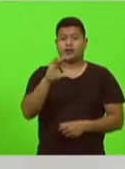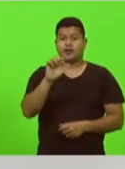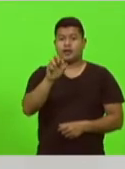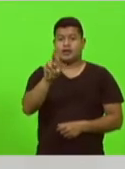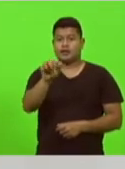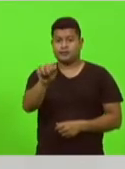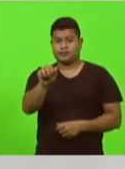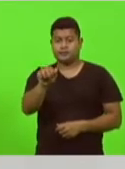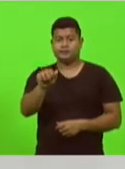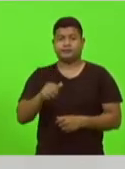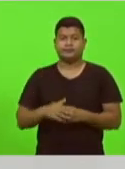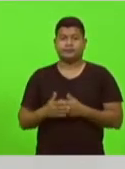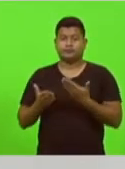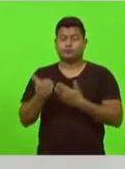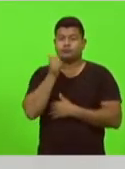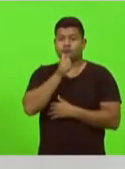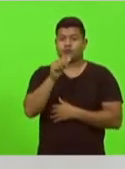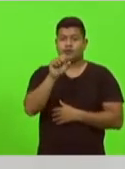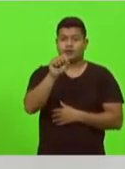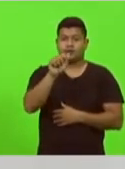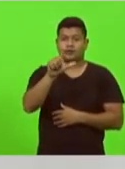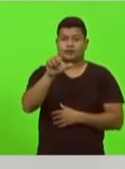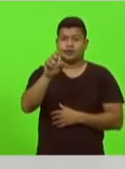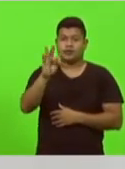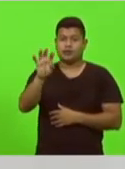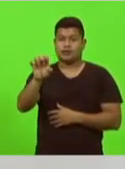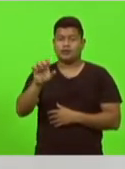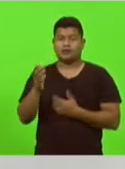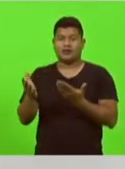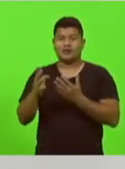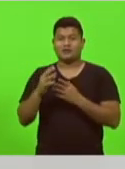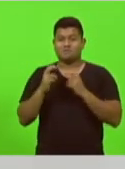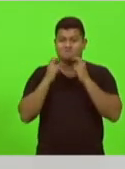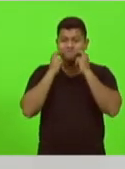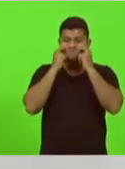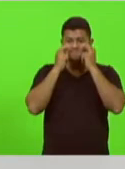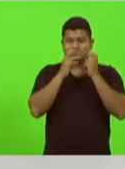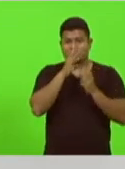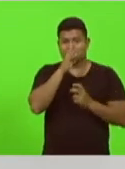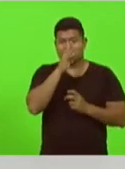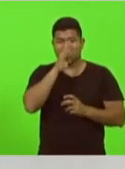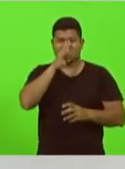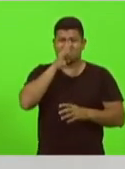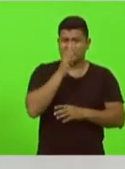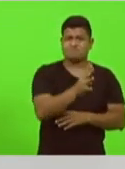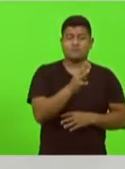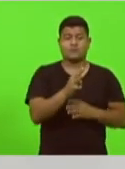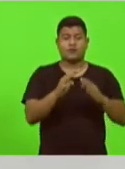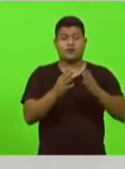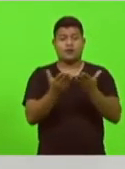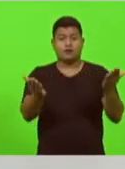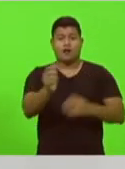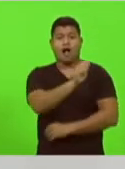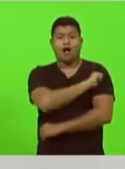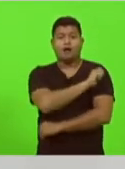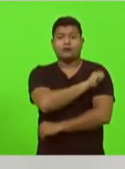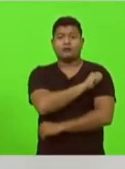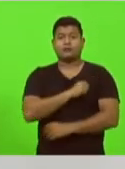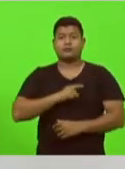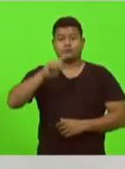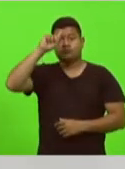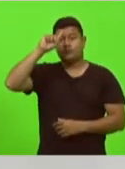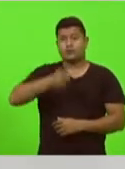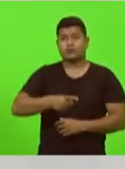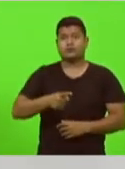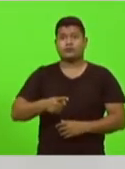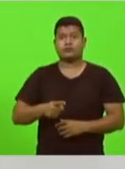Santos, constrangeu os alunos no primeiro dia de aula, em público, no pátio da escola, mandou que levantassem